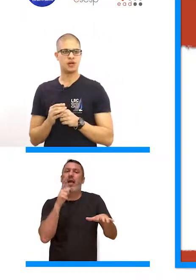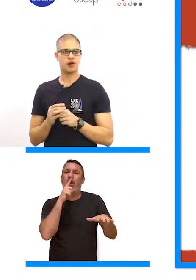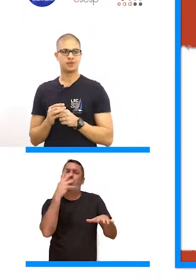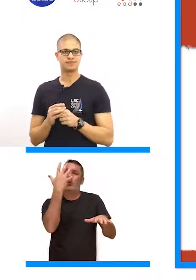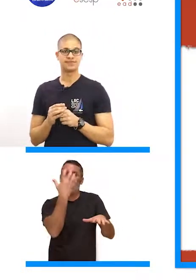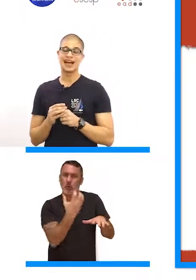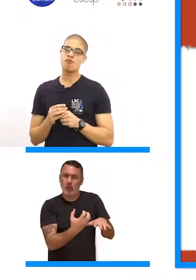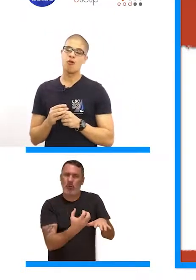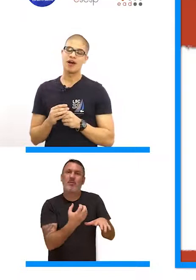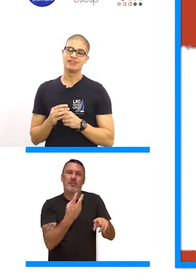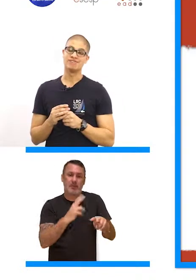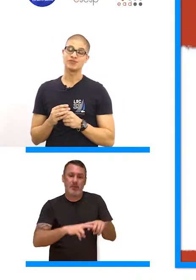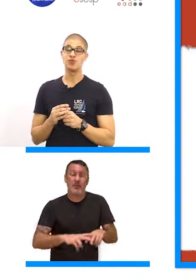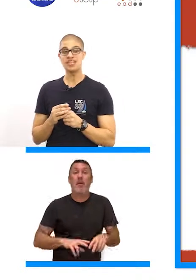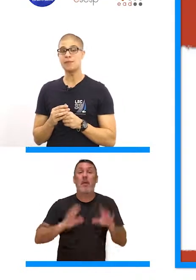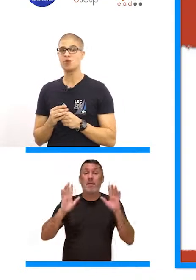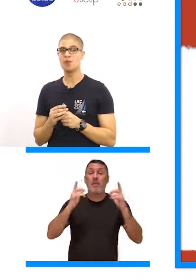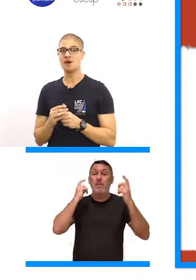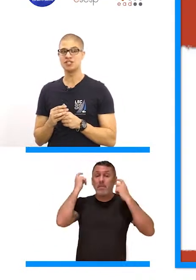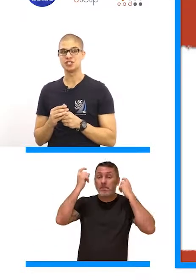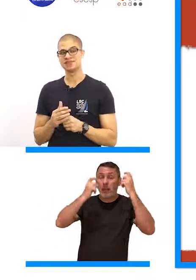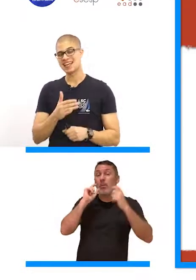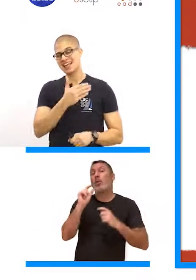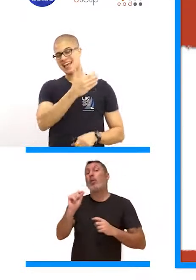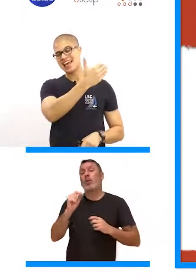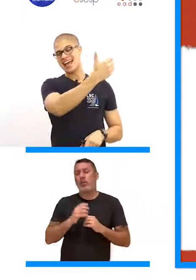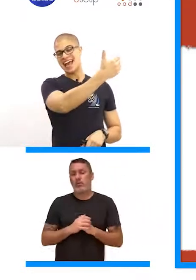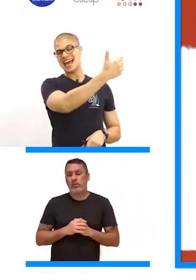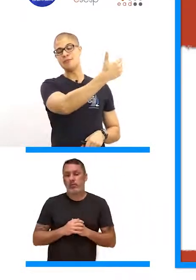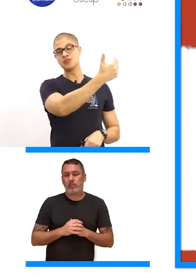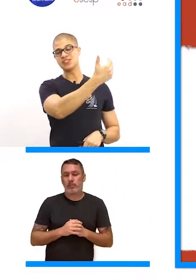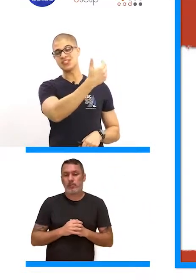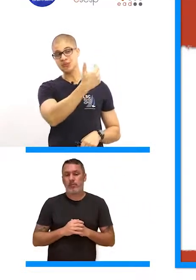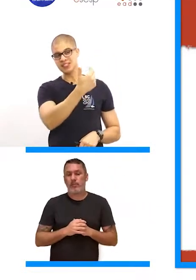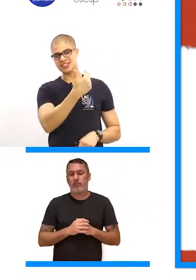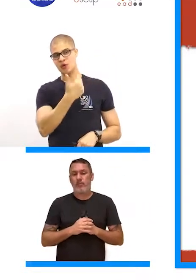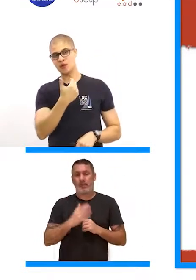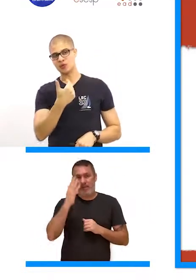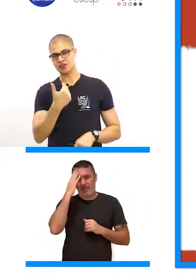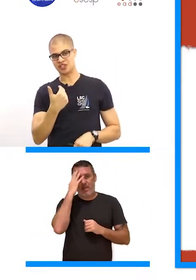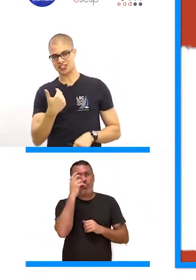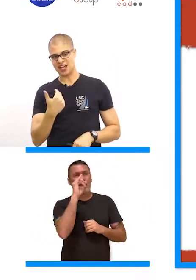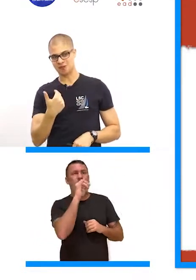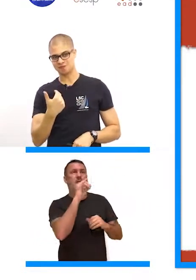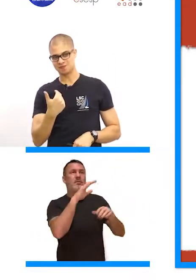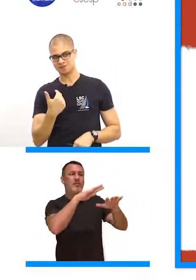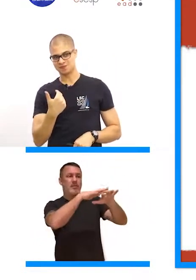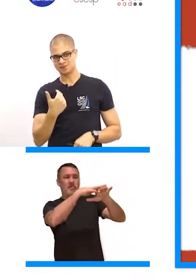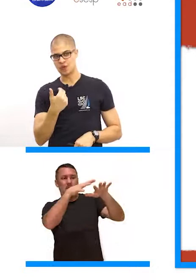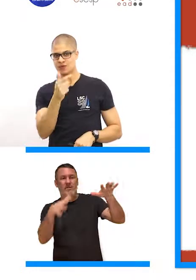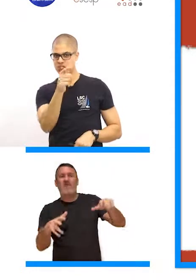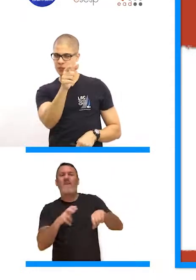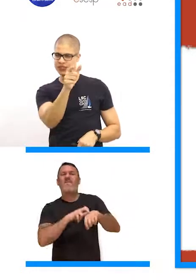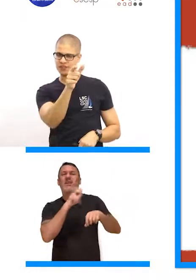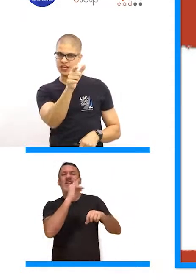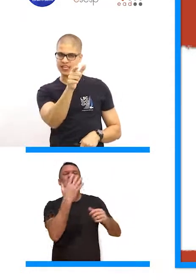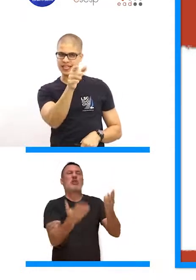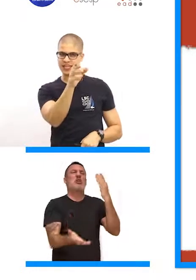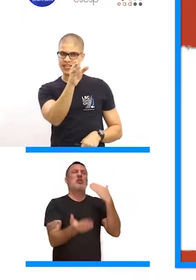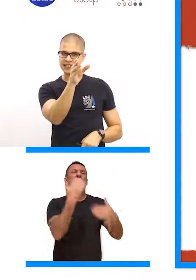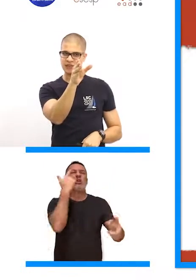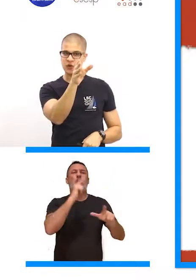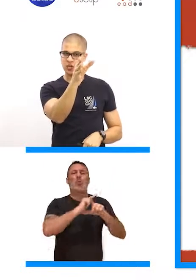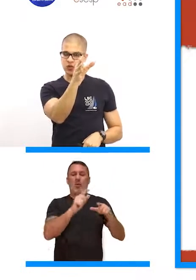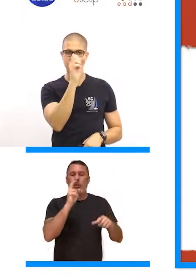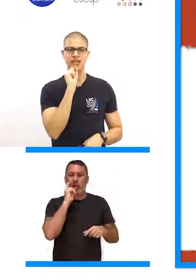muito maior. Agora, o que é preocupante? A remoção dessa cobertura vegetal, como vocês podem ver